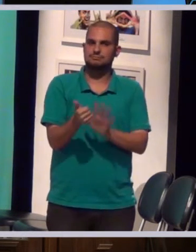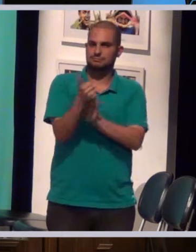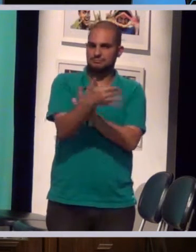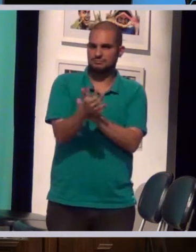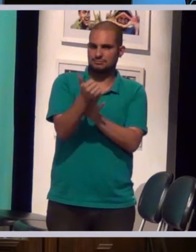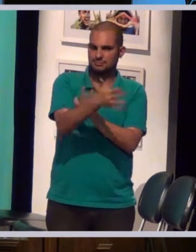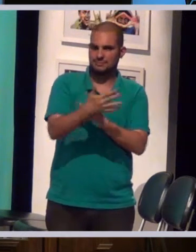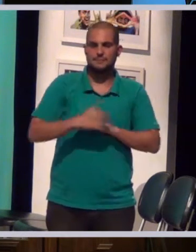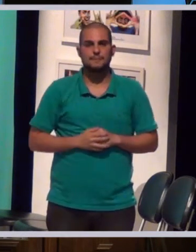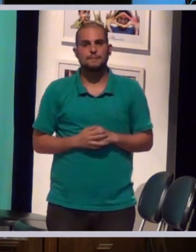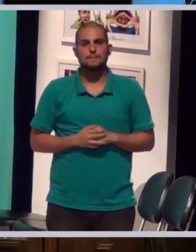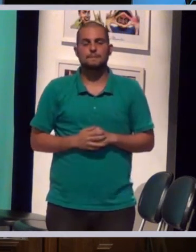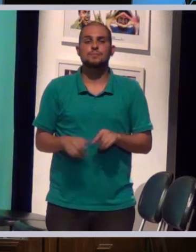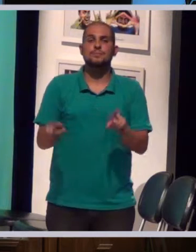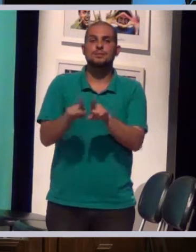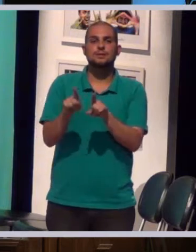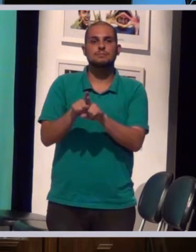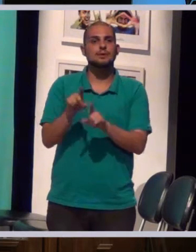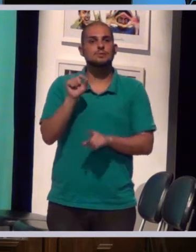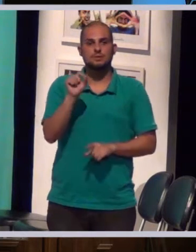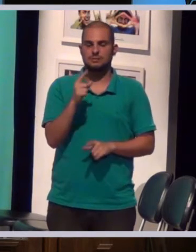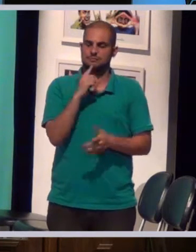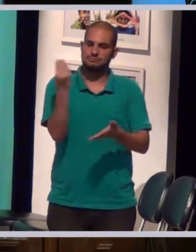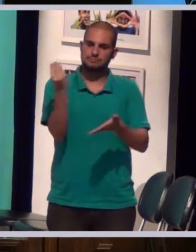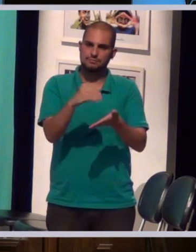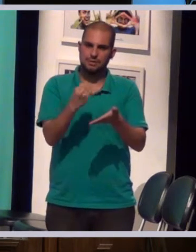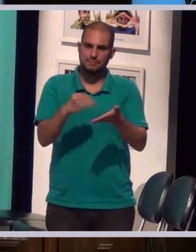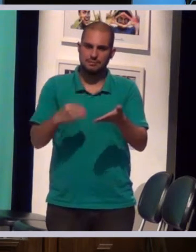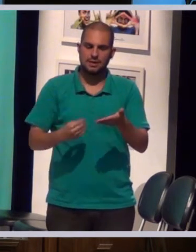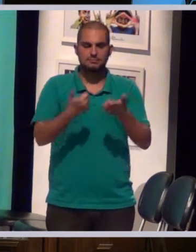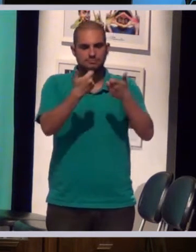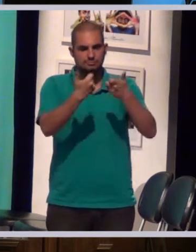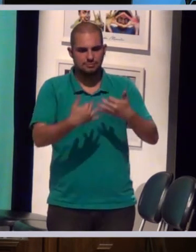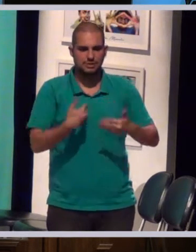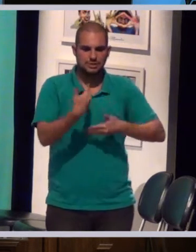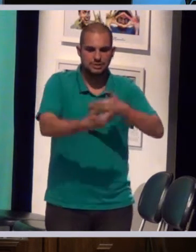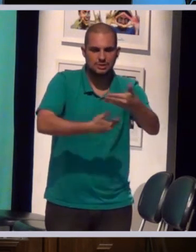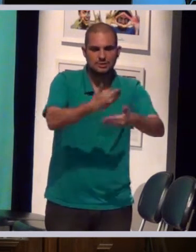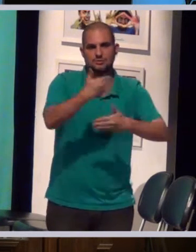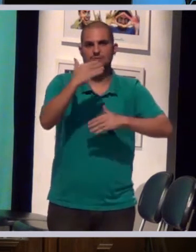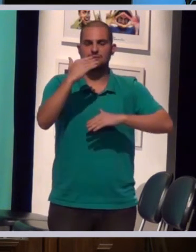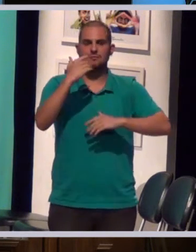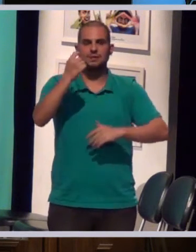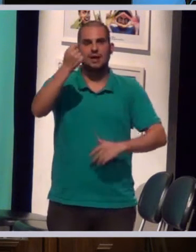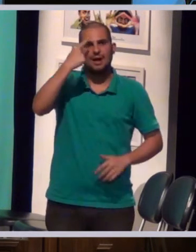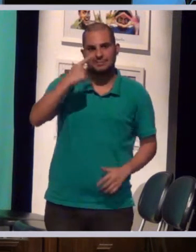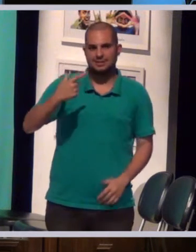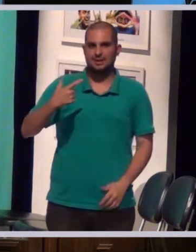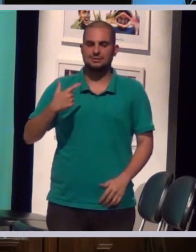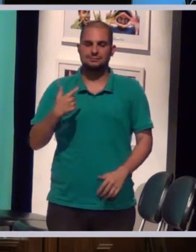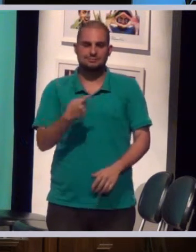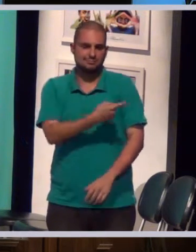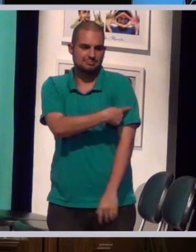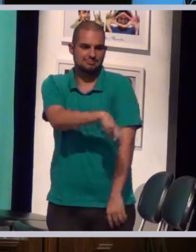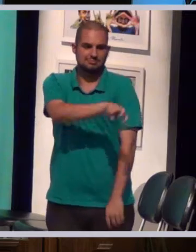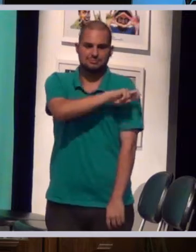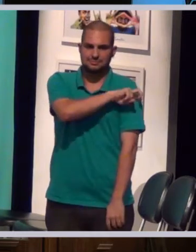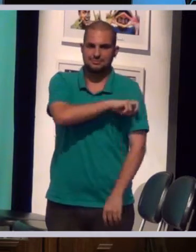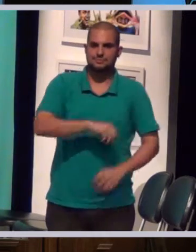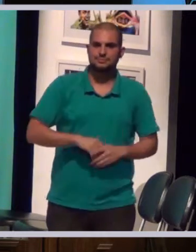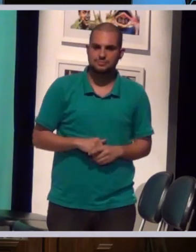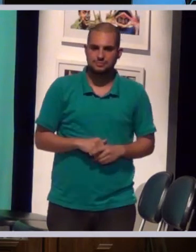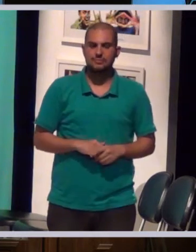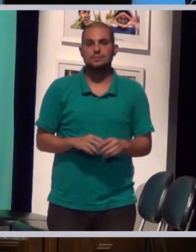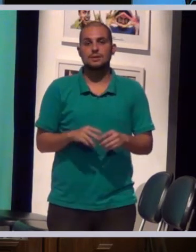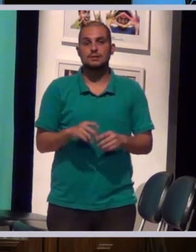instrução, e caracterizar o desenvolvimento dessa habilidade ao longo desses primeiros 5 anos. Participaram da